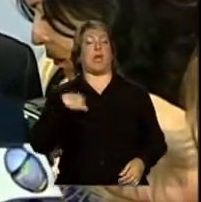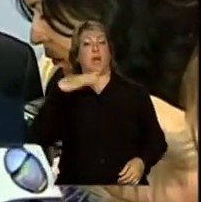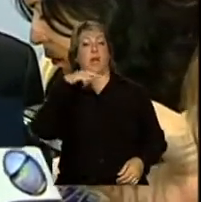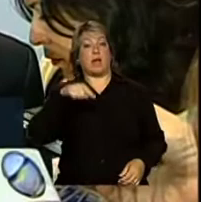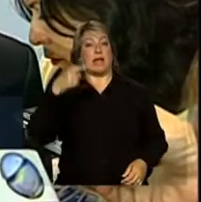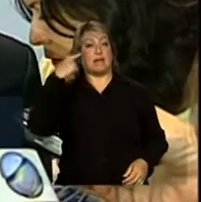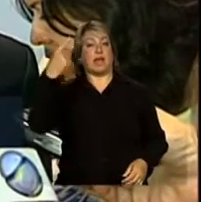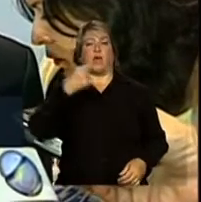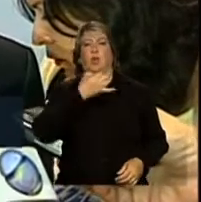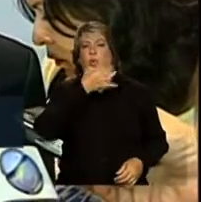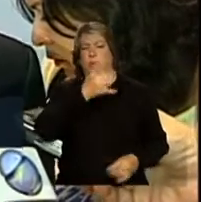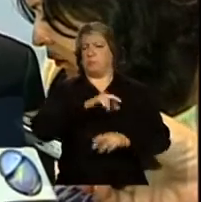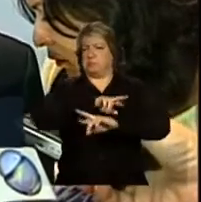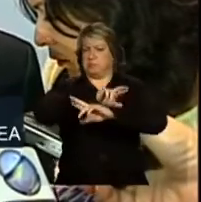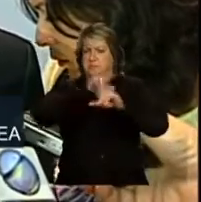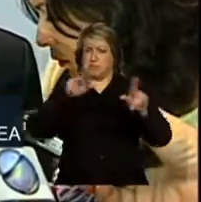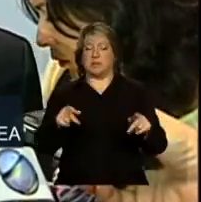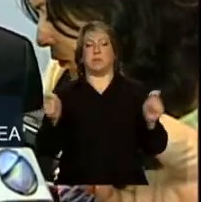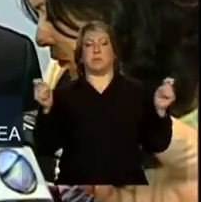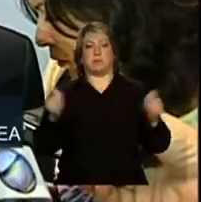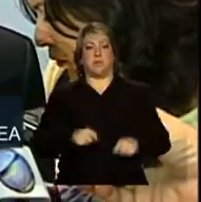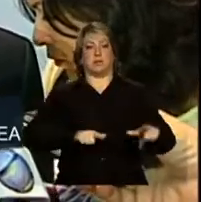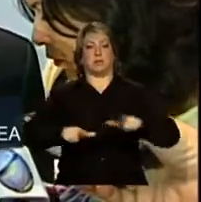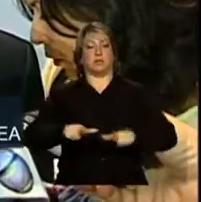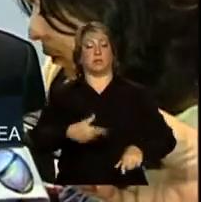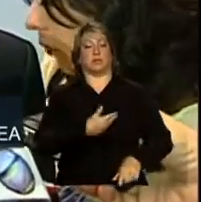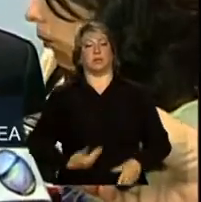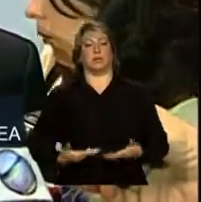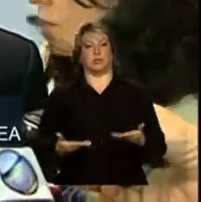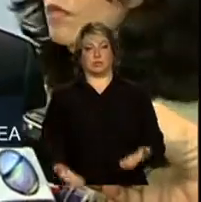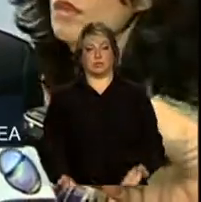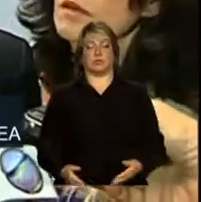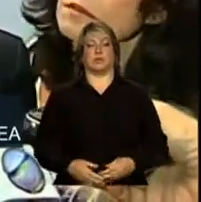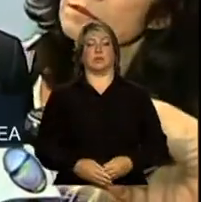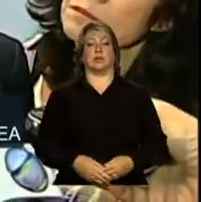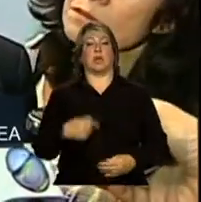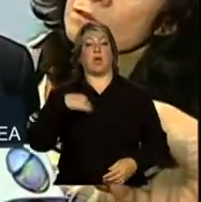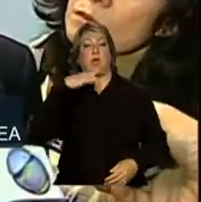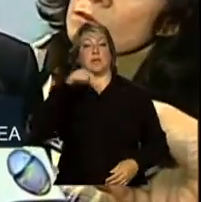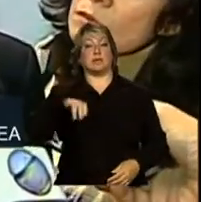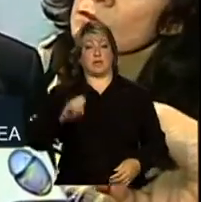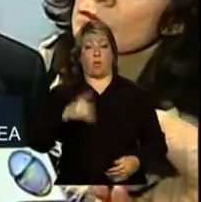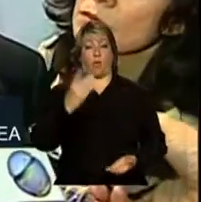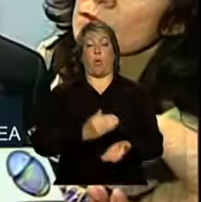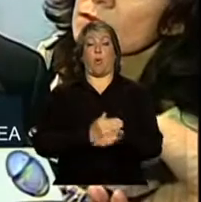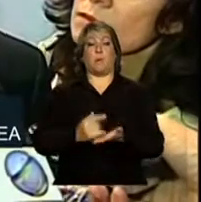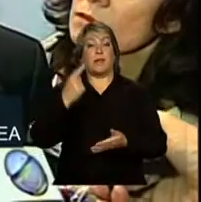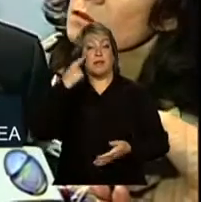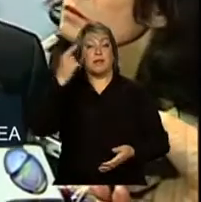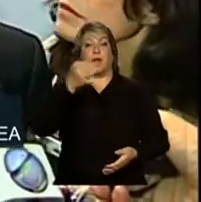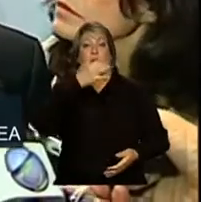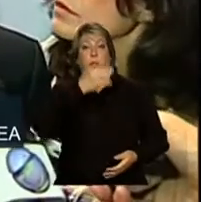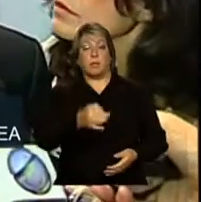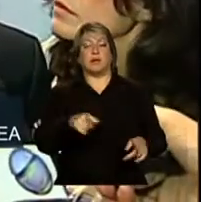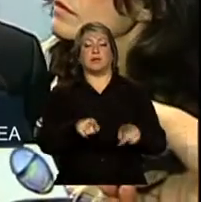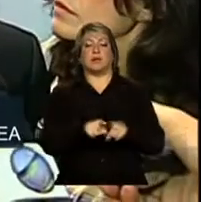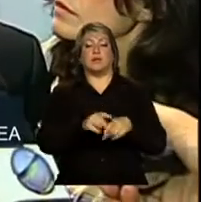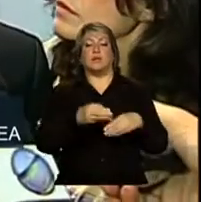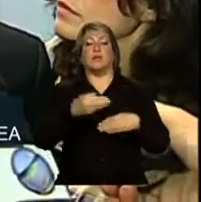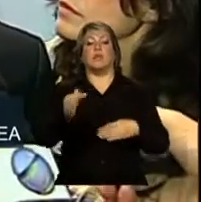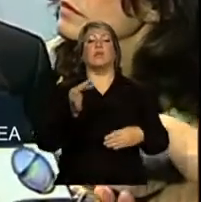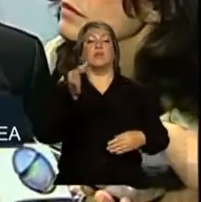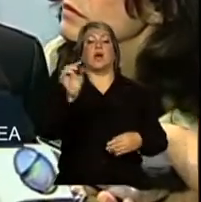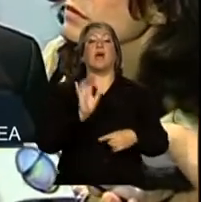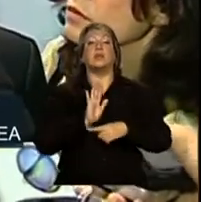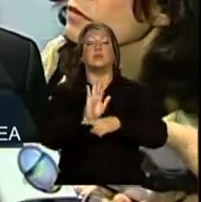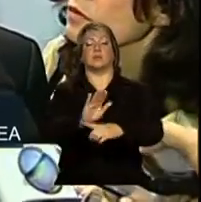de ideias e é uma plataforma de ações públicas. Eu acho que esse é o começo, são as ideias, e o fim é ajudar